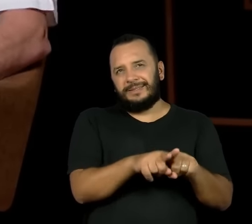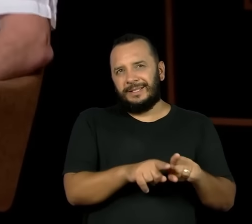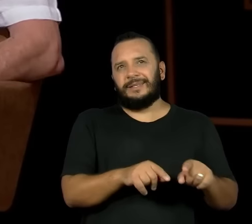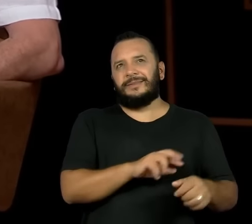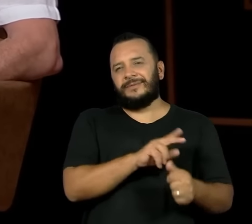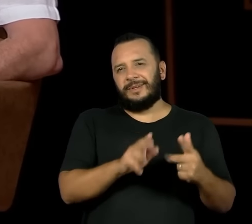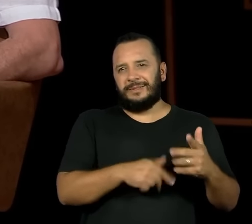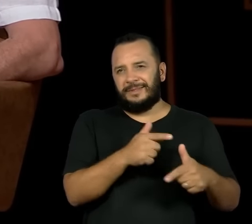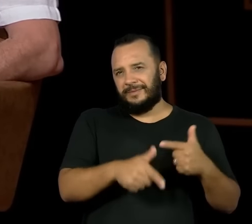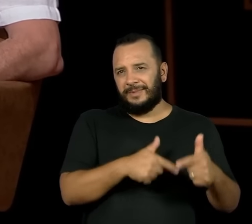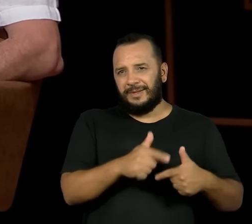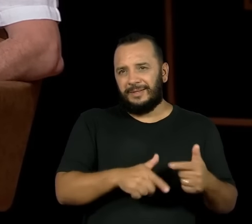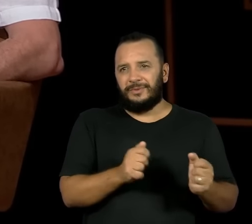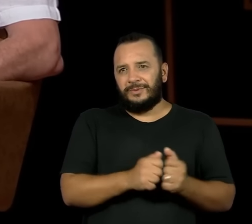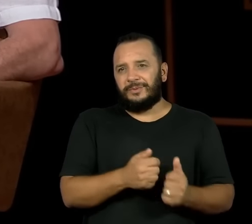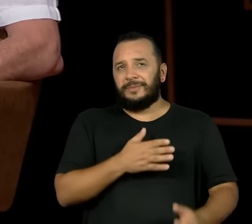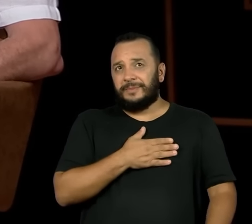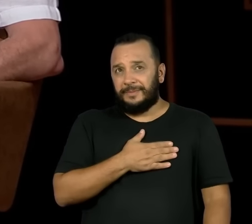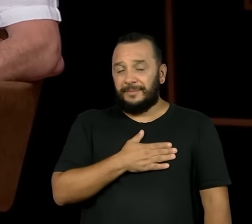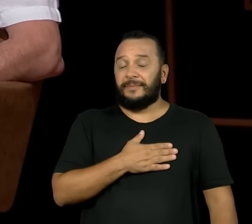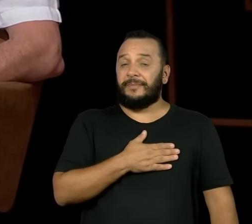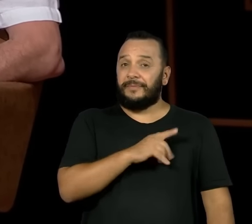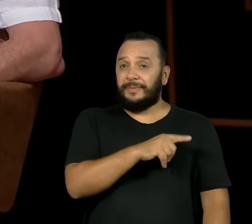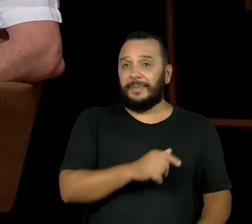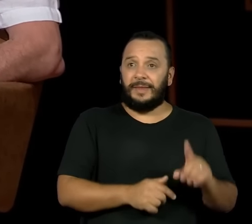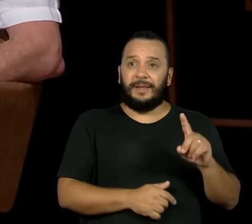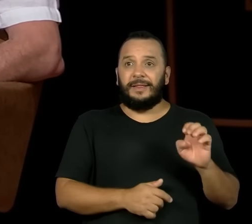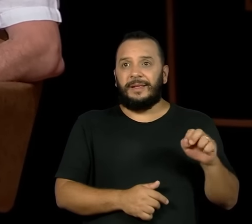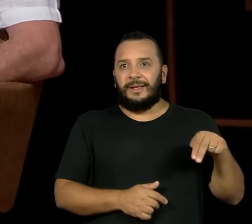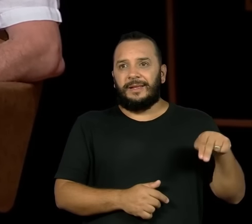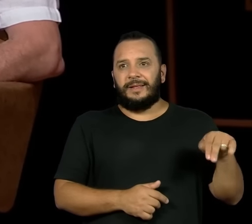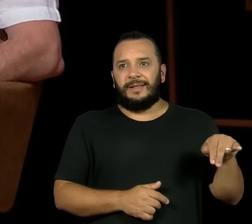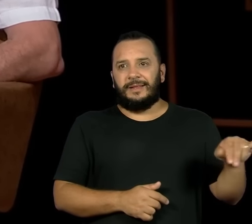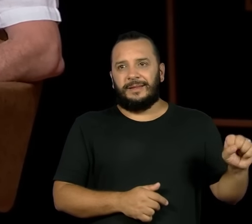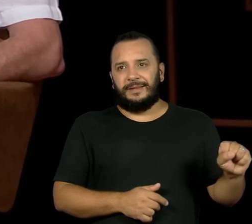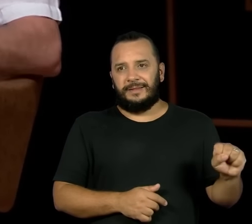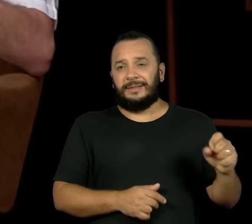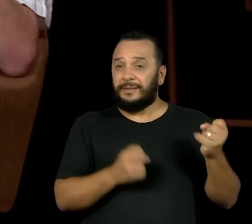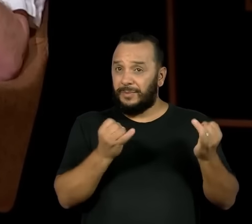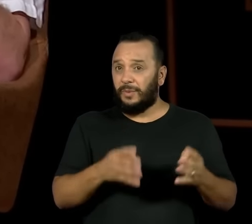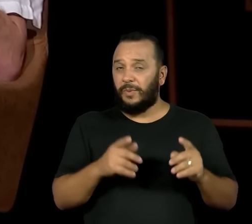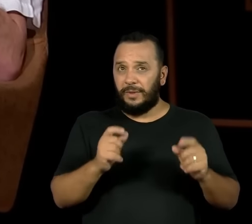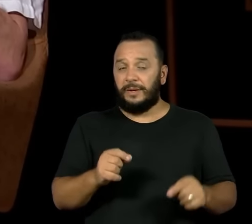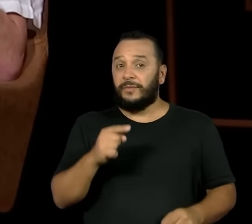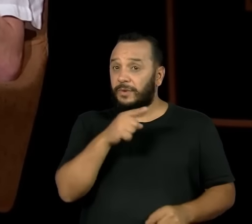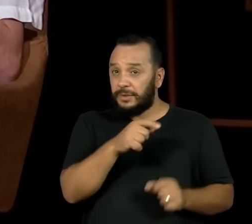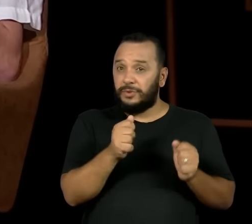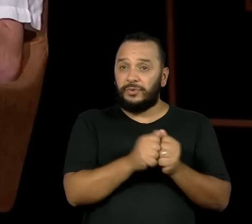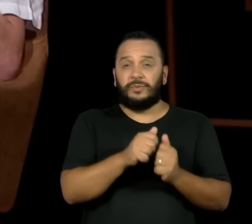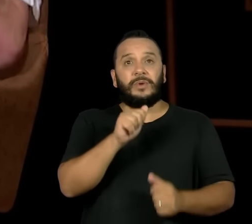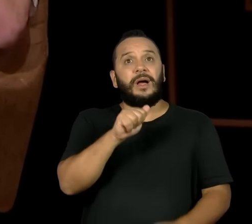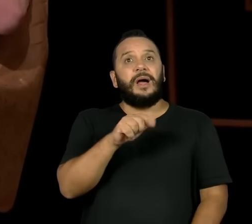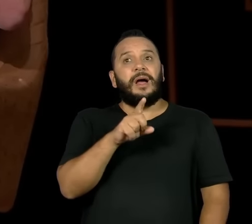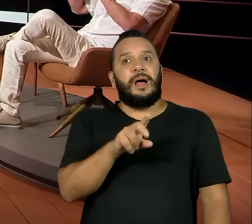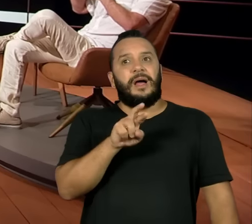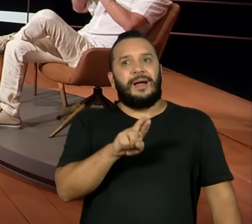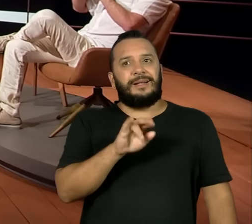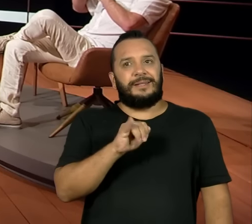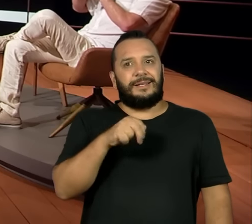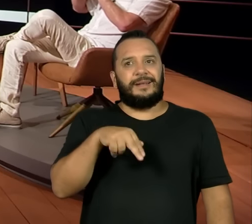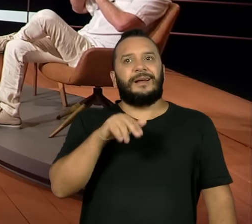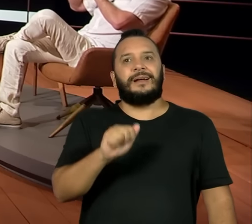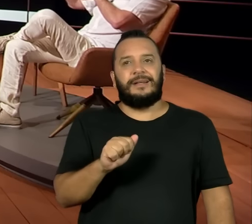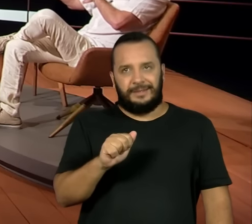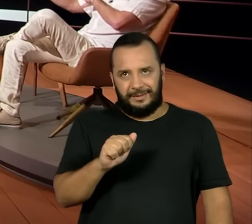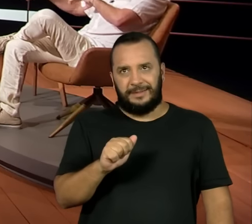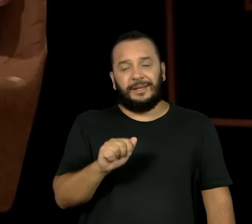trabalhos eh mas o Denis falou assim você e Adrian façam eh